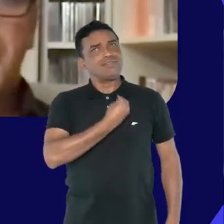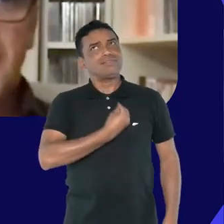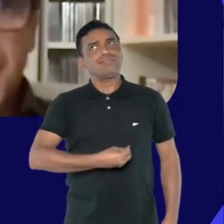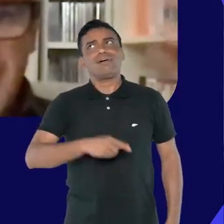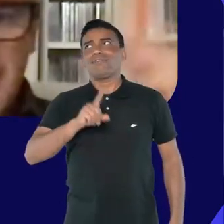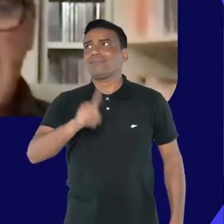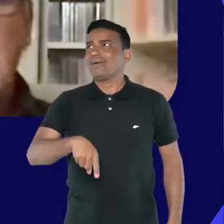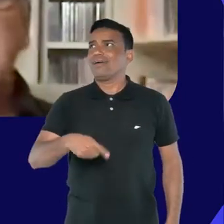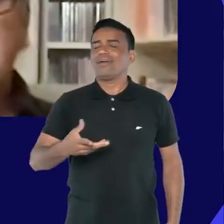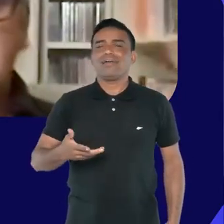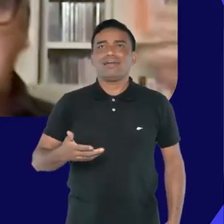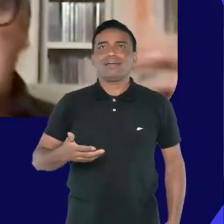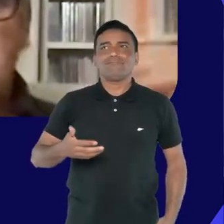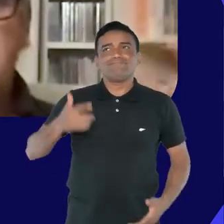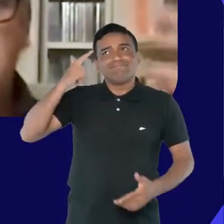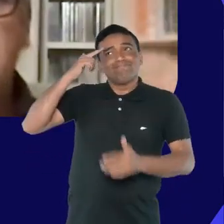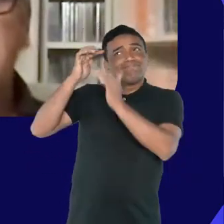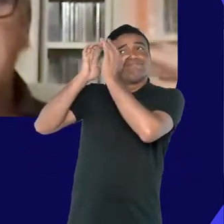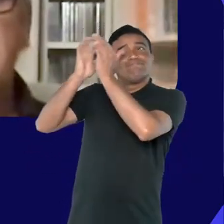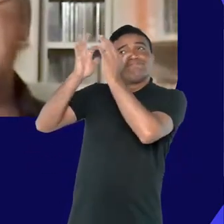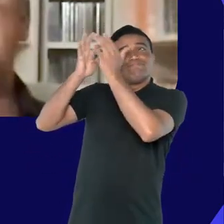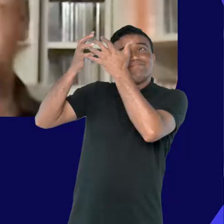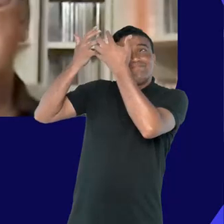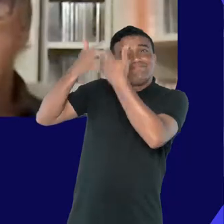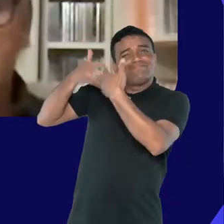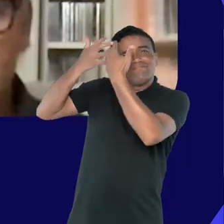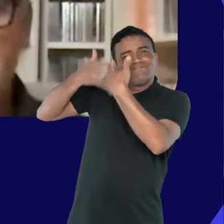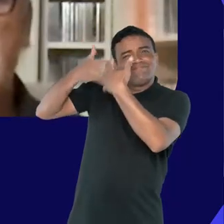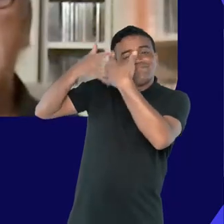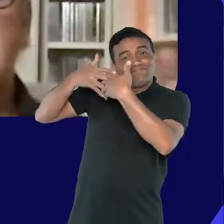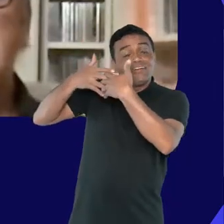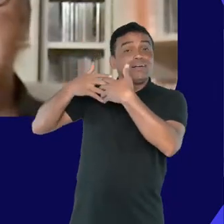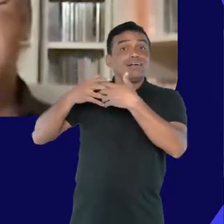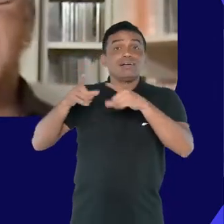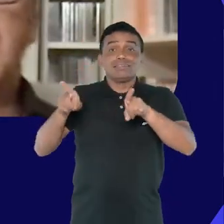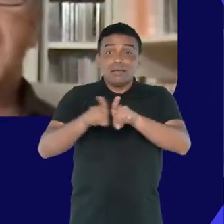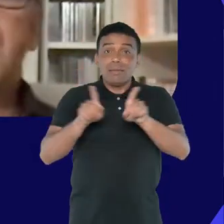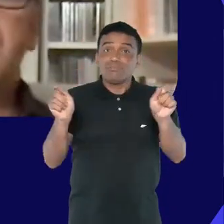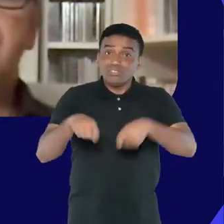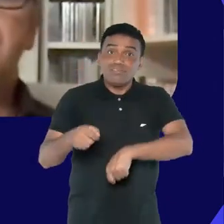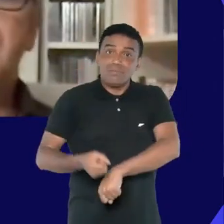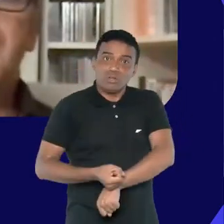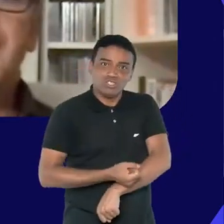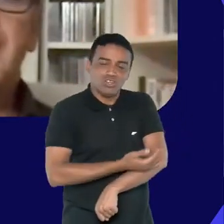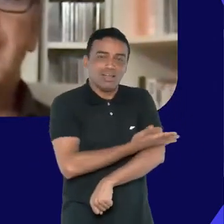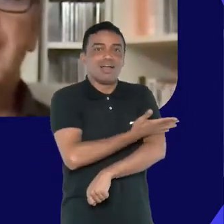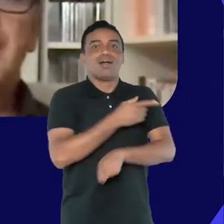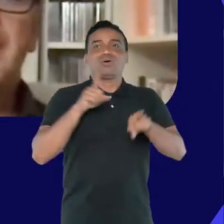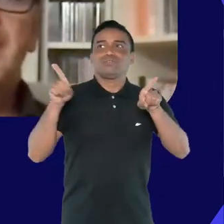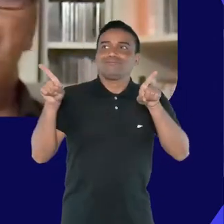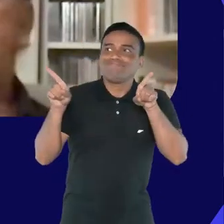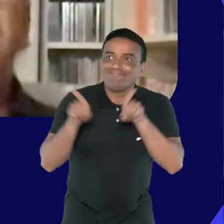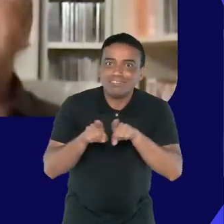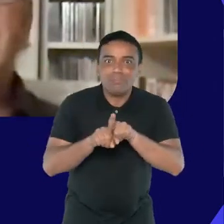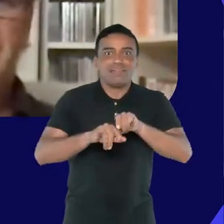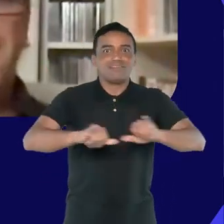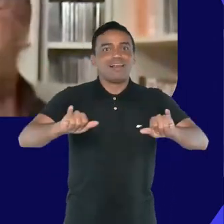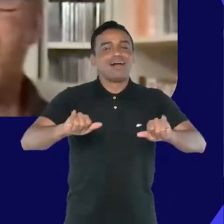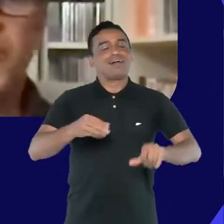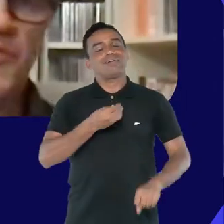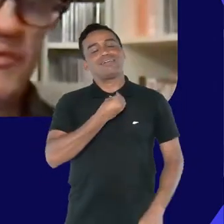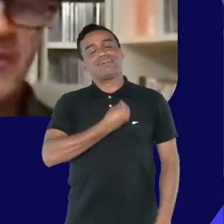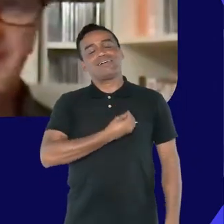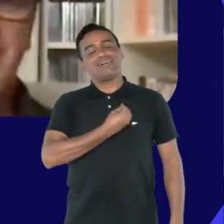vida mental, que é o mesmo que dizer também emocional, e que é o mesmo que dizer